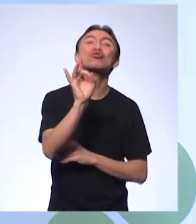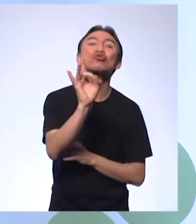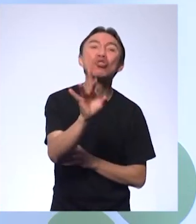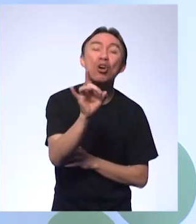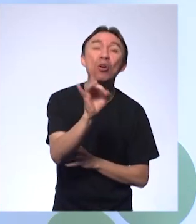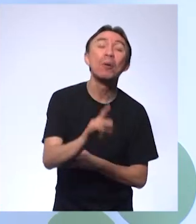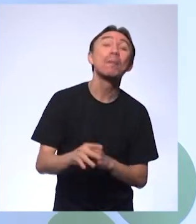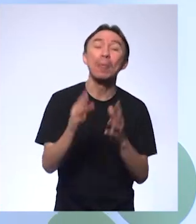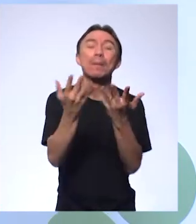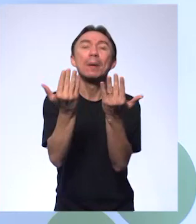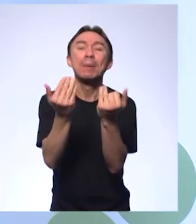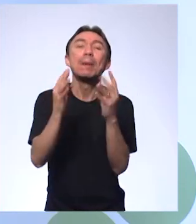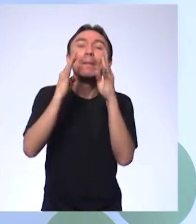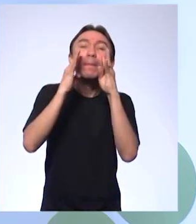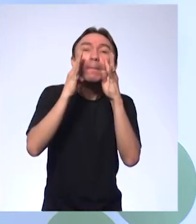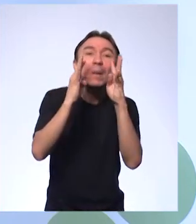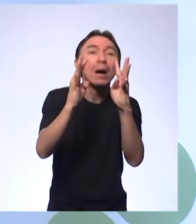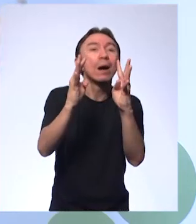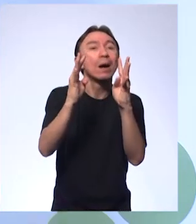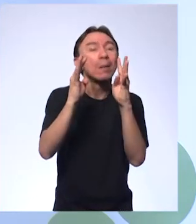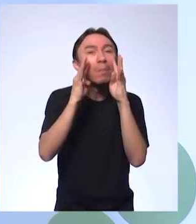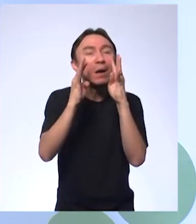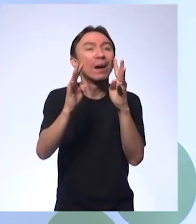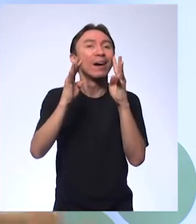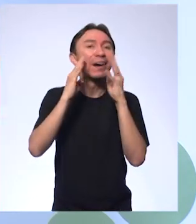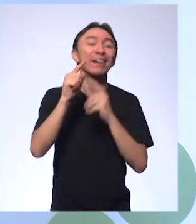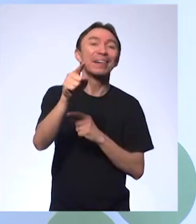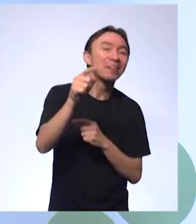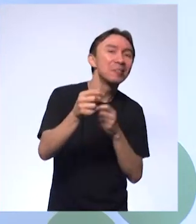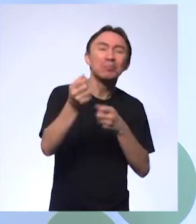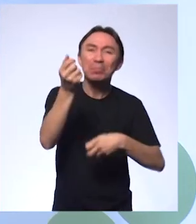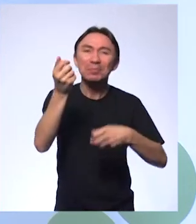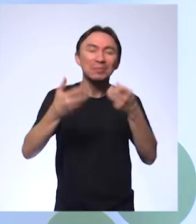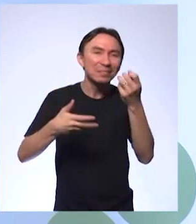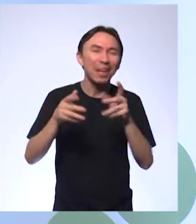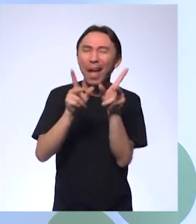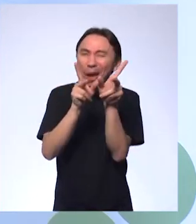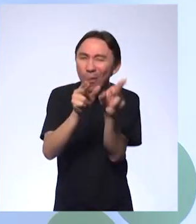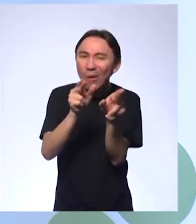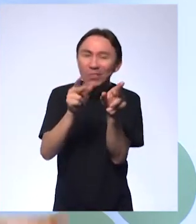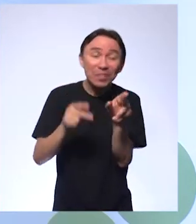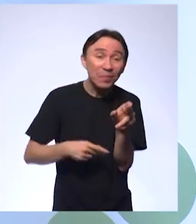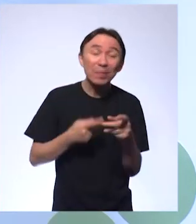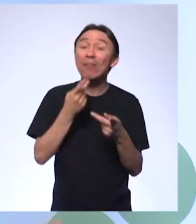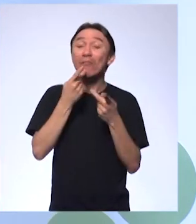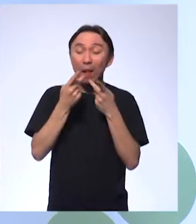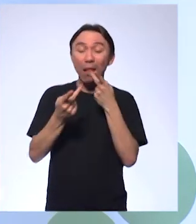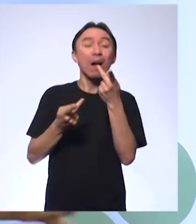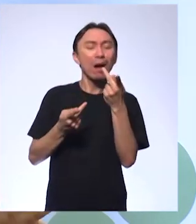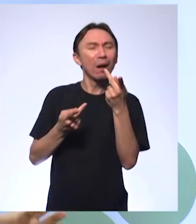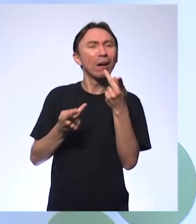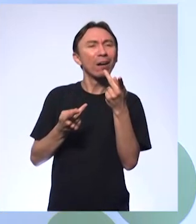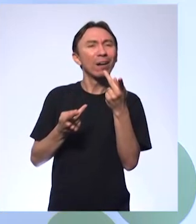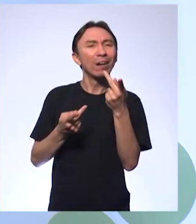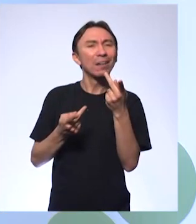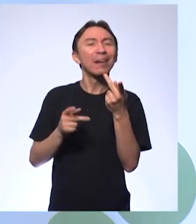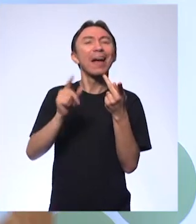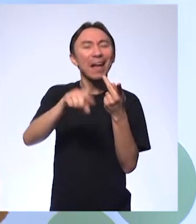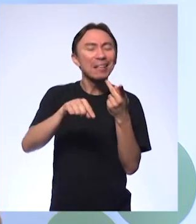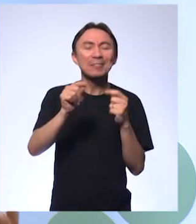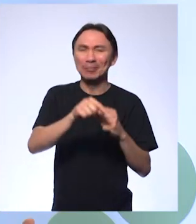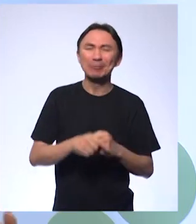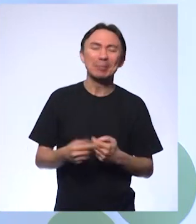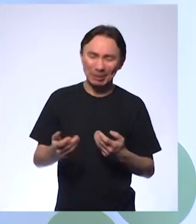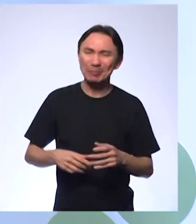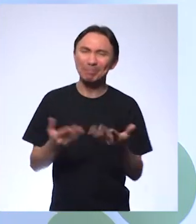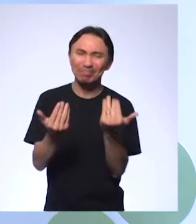Porque, ao escutar, ao ouvir o que o outro quer te dizer, você já está falando. Está falando como, professora? Você está se importando. E